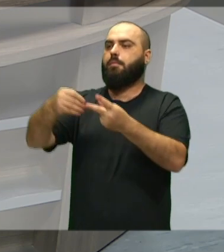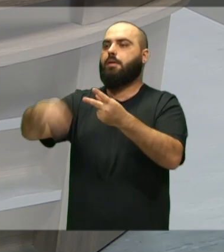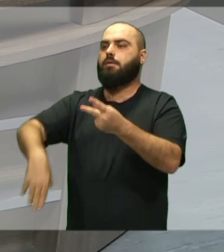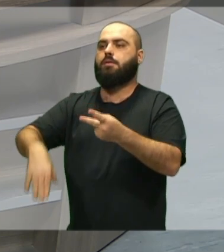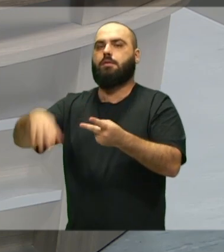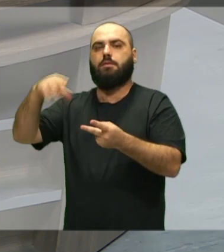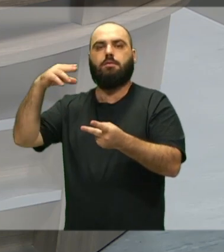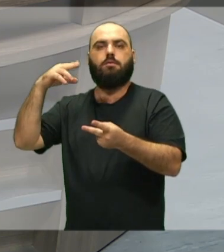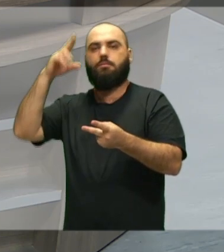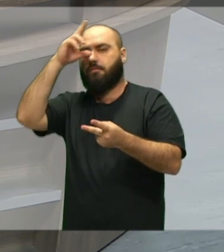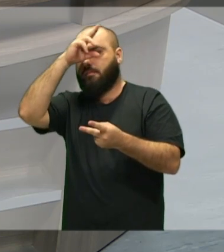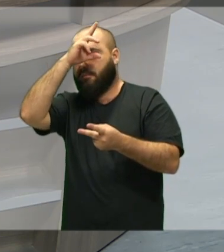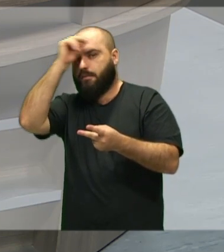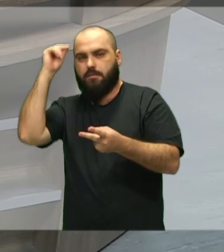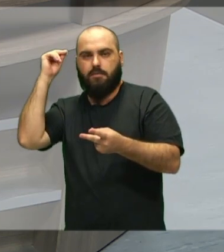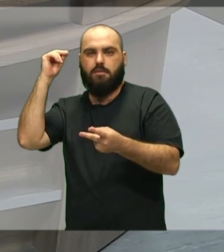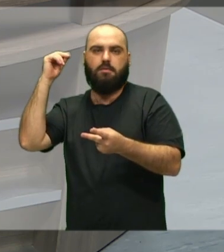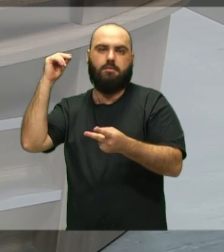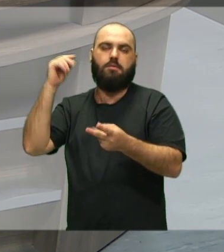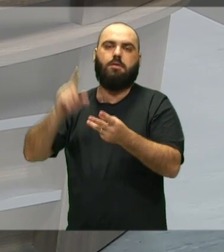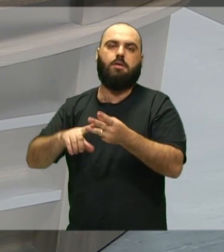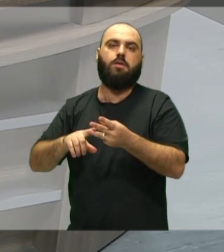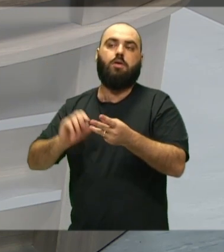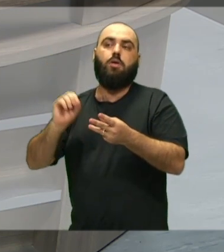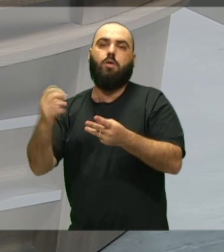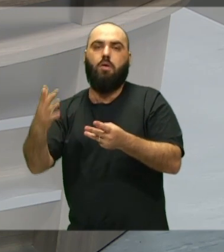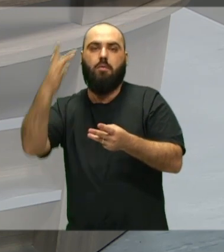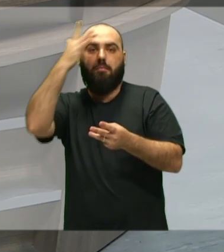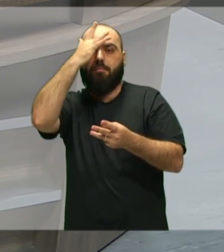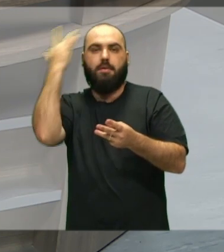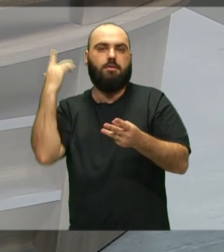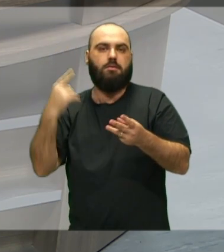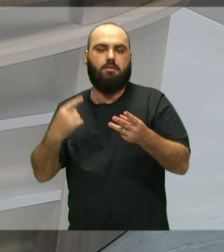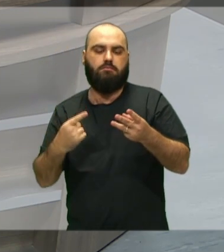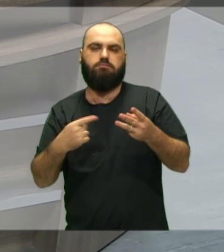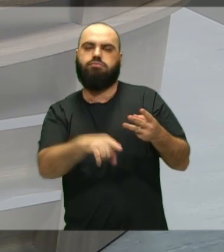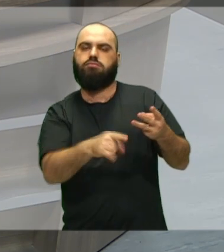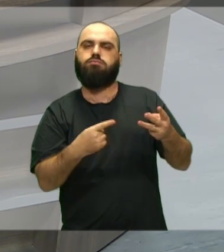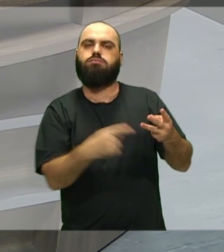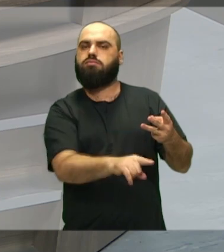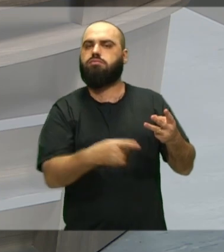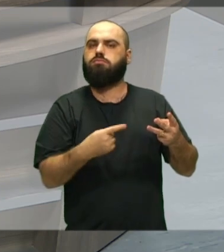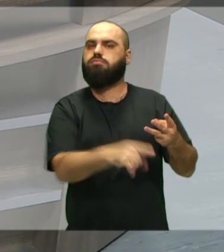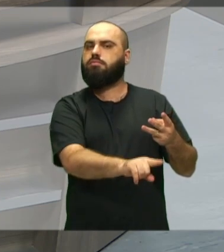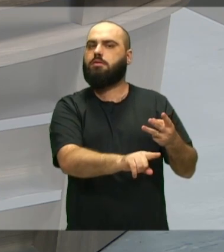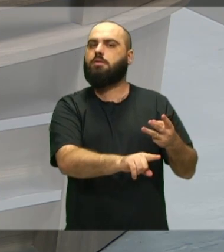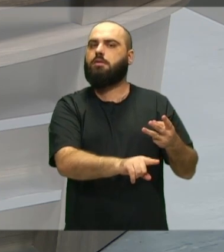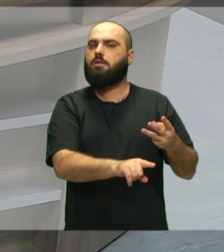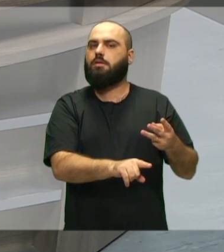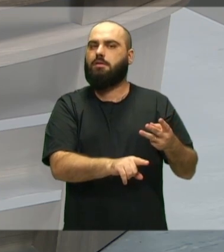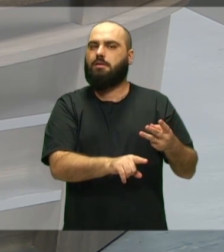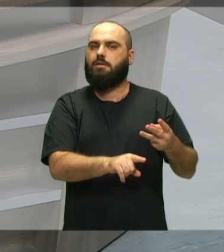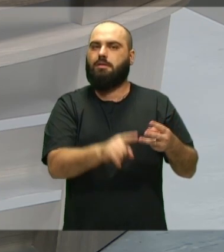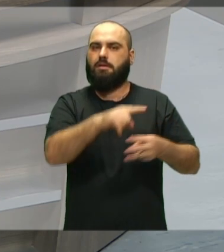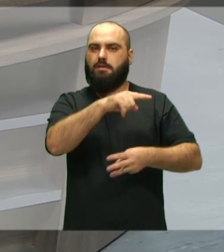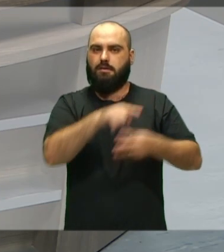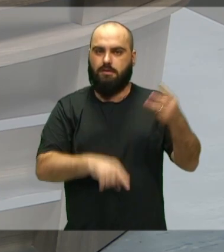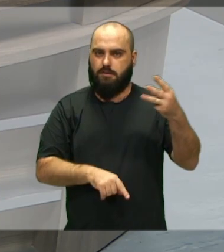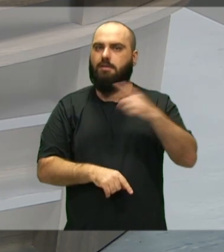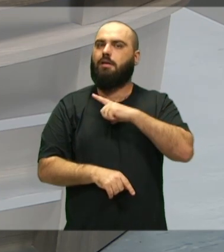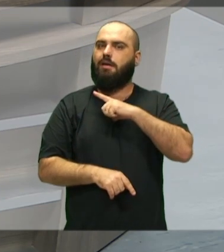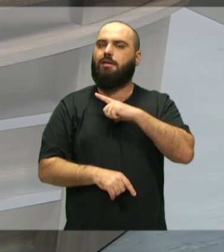tem penalidades também para quem afronta os princípios. Ou seja, o princípio está ligado desde o começo ao